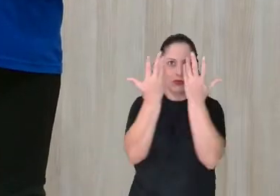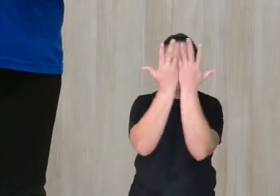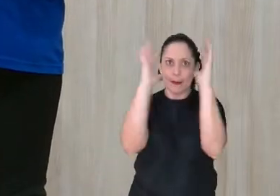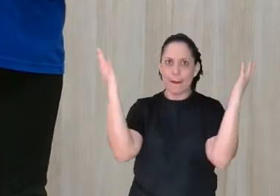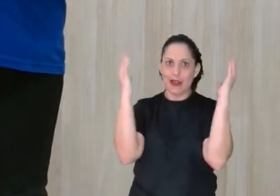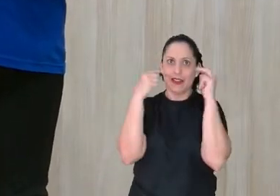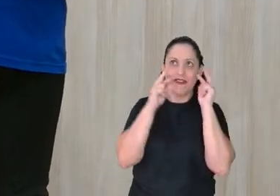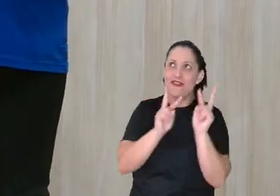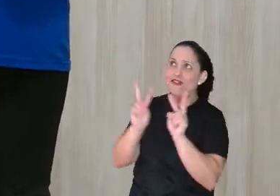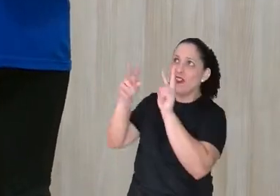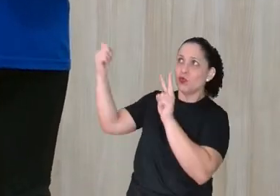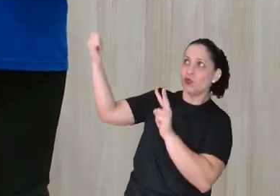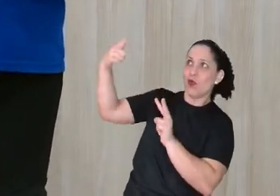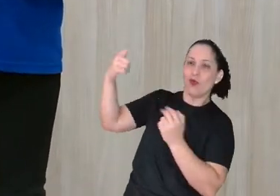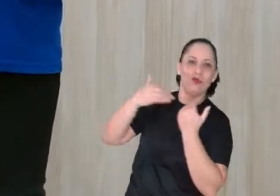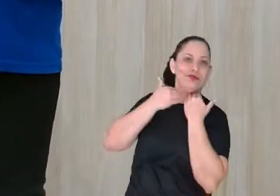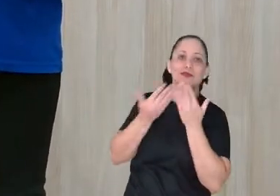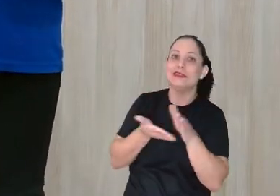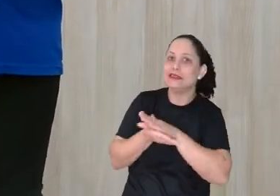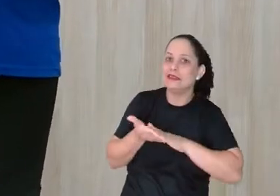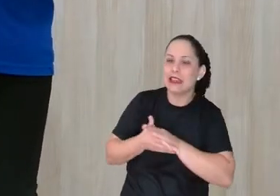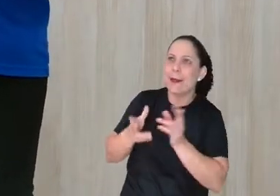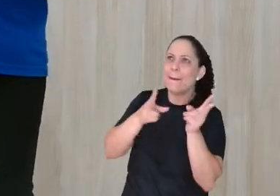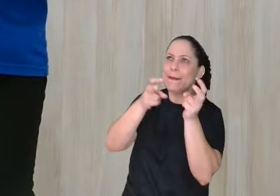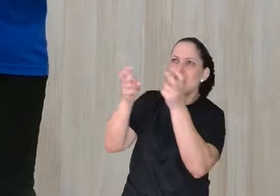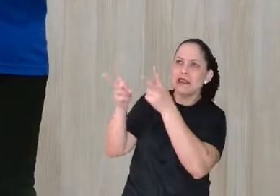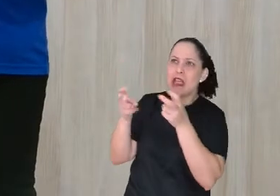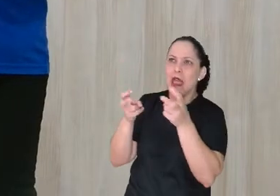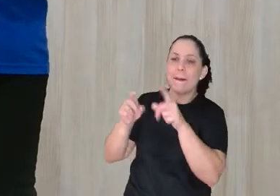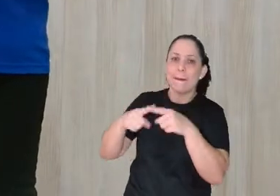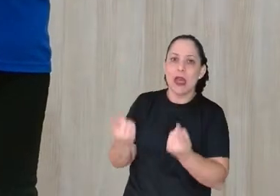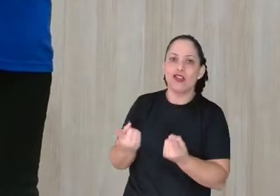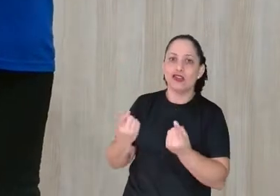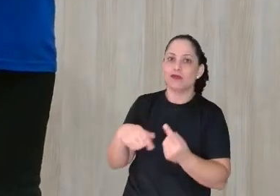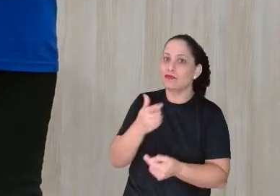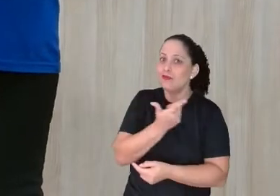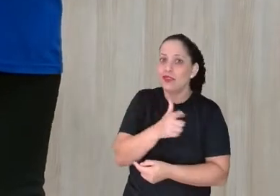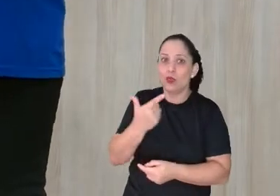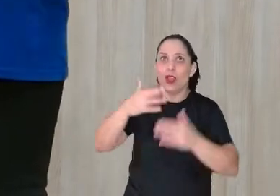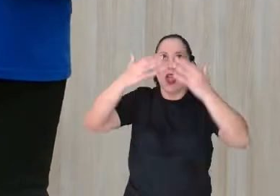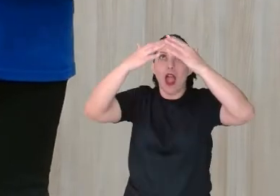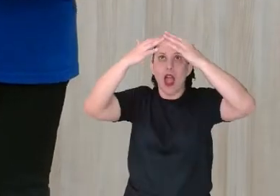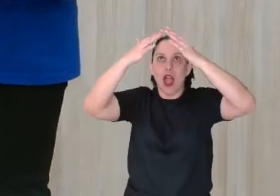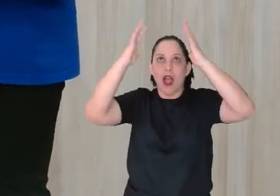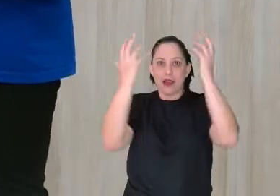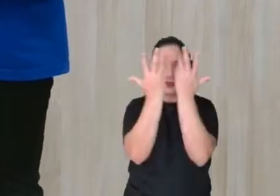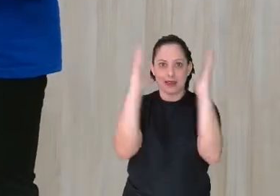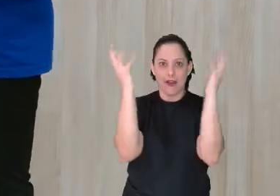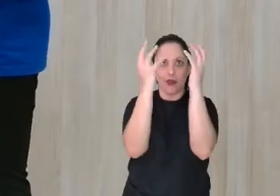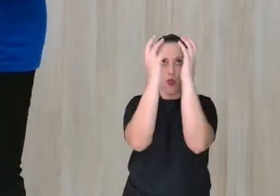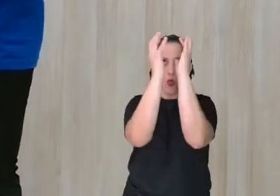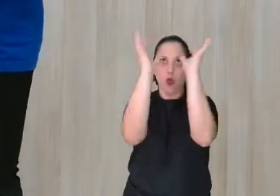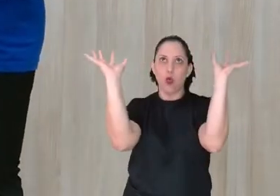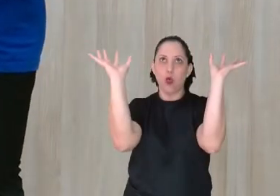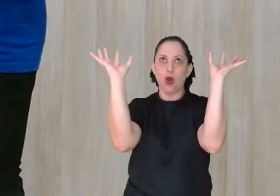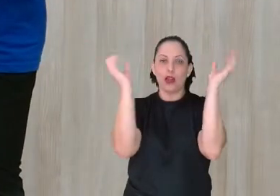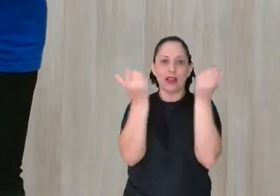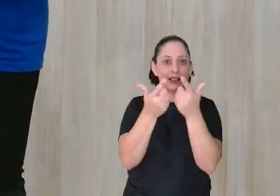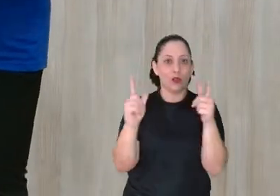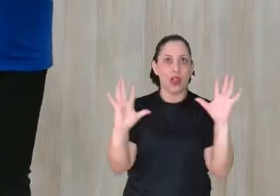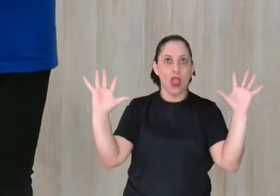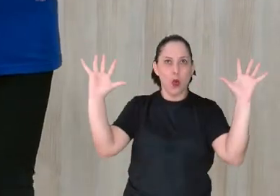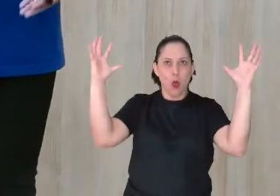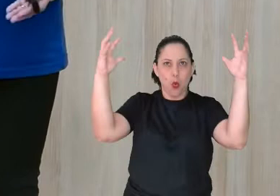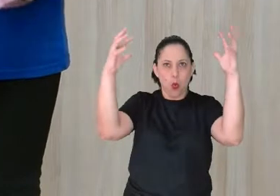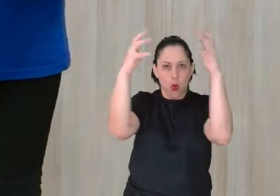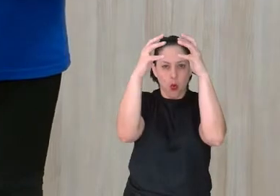sol. Percebe a luz do sol, mas não consegue, não tem clareira, não tem abertura, por ser tão fechada. As matas